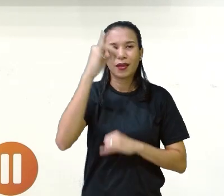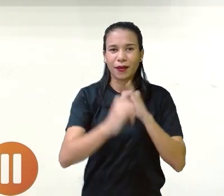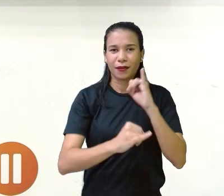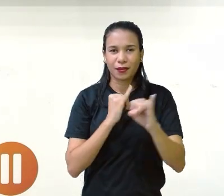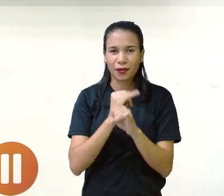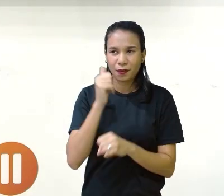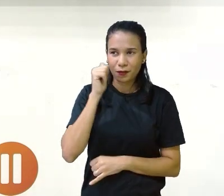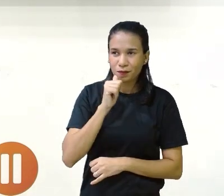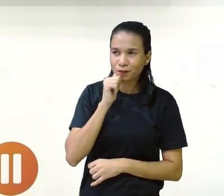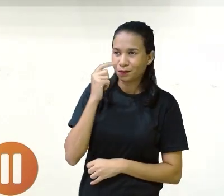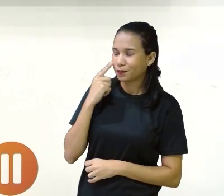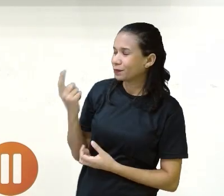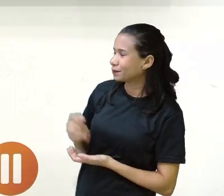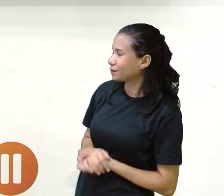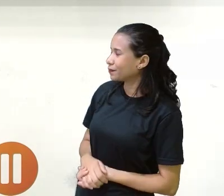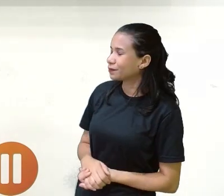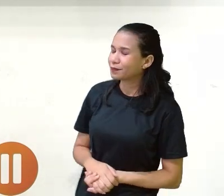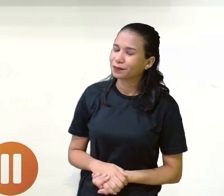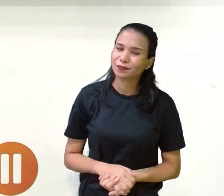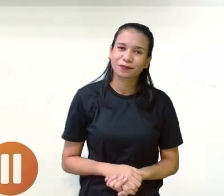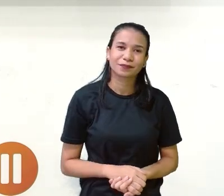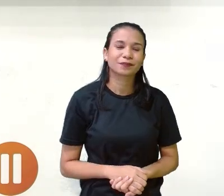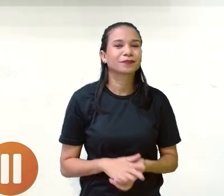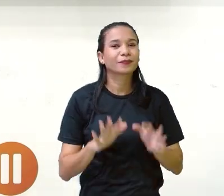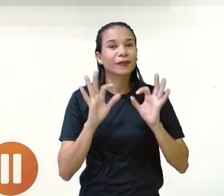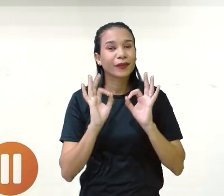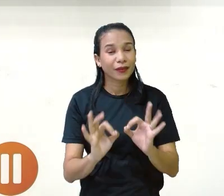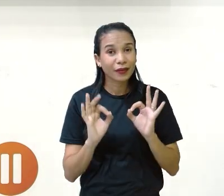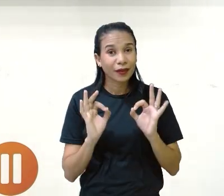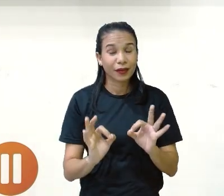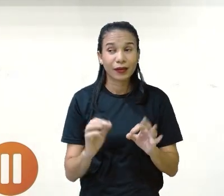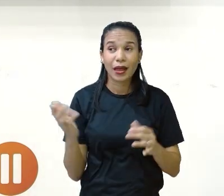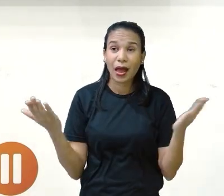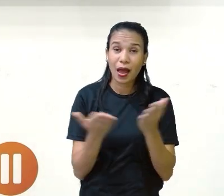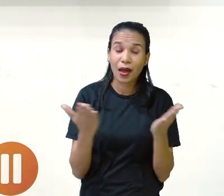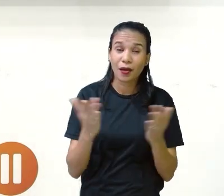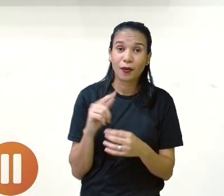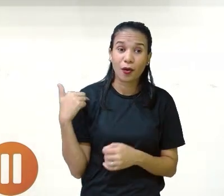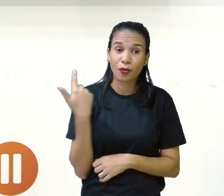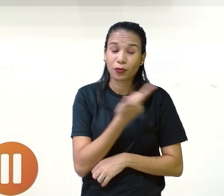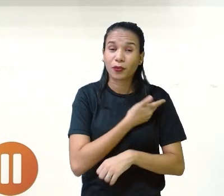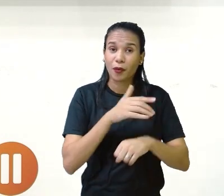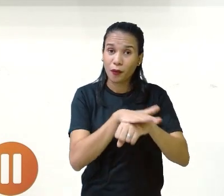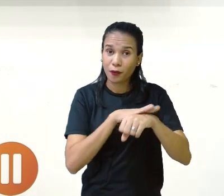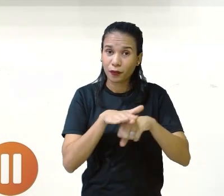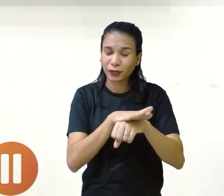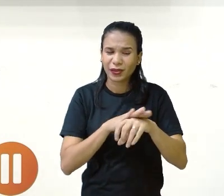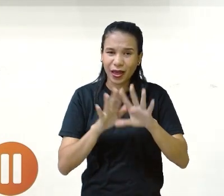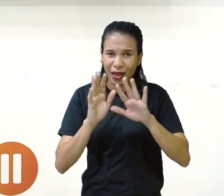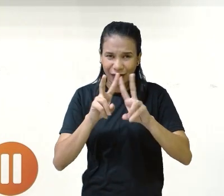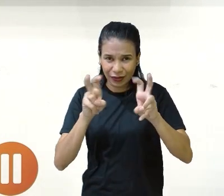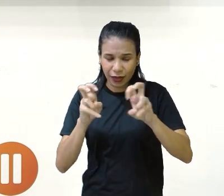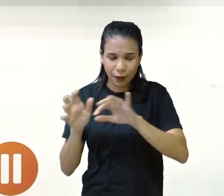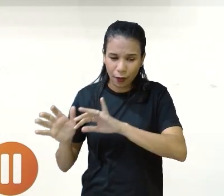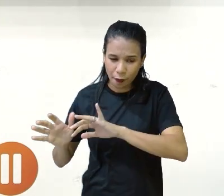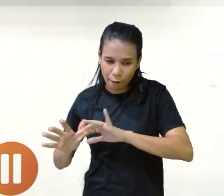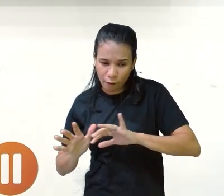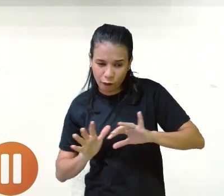Internacional da Mulher. Bom, mas vamos deixar um pouco de conversar sobre isso. Você